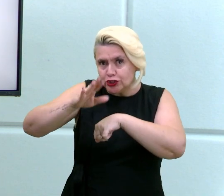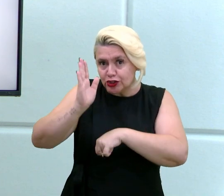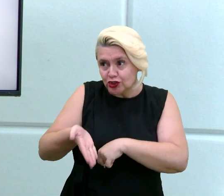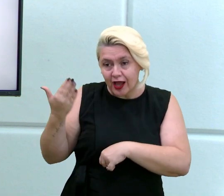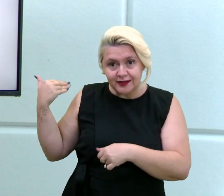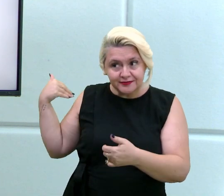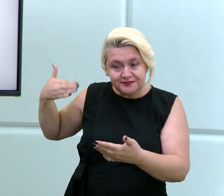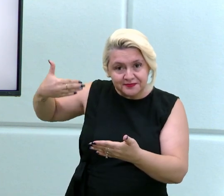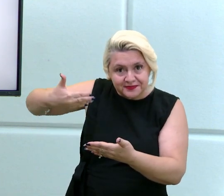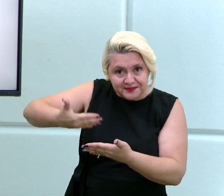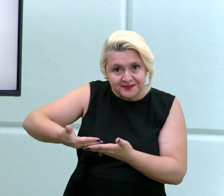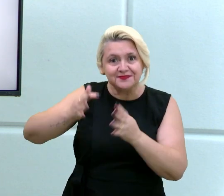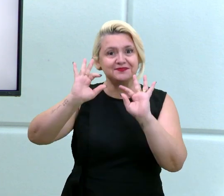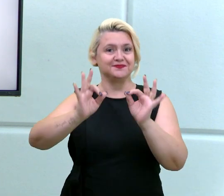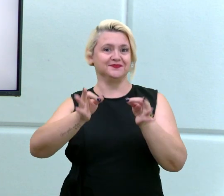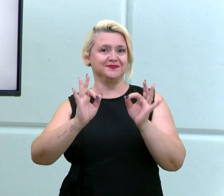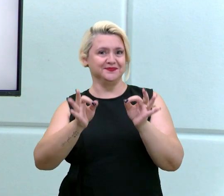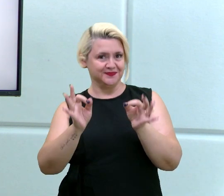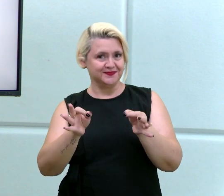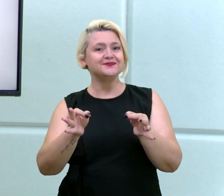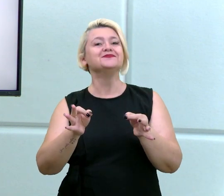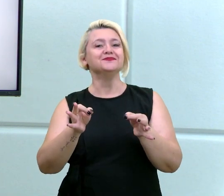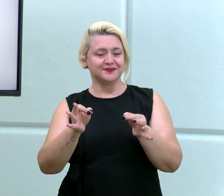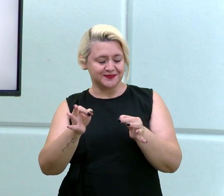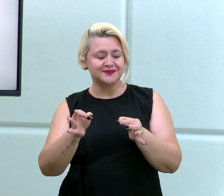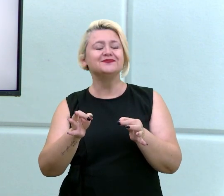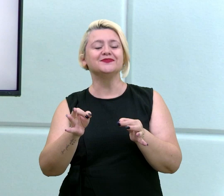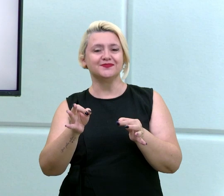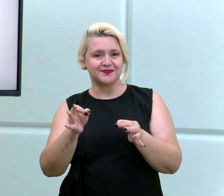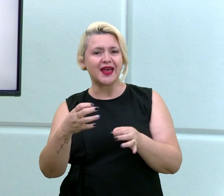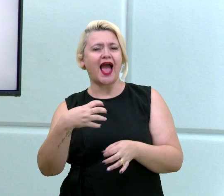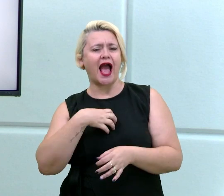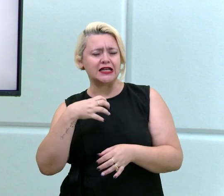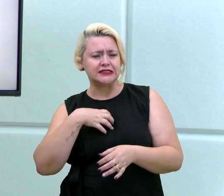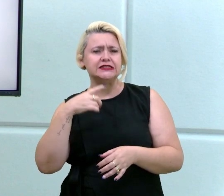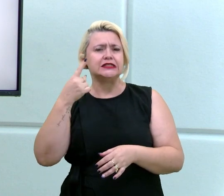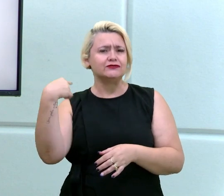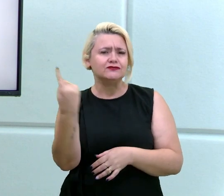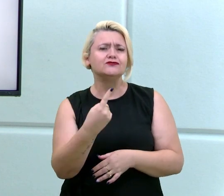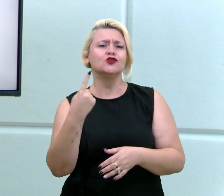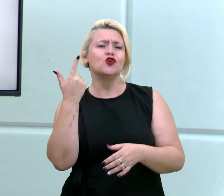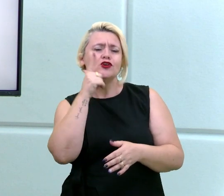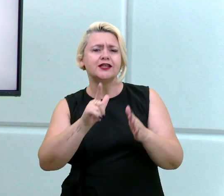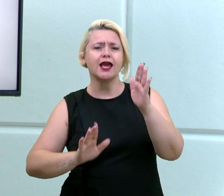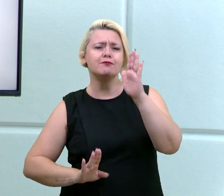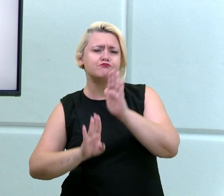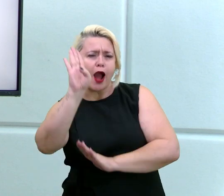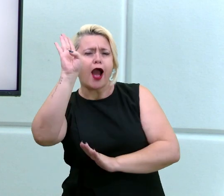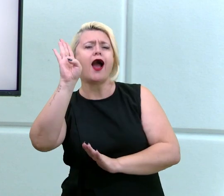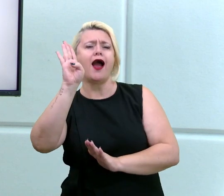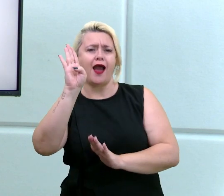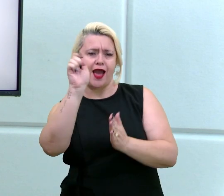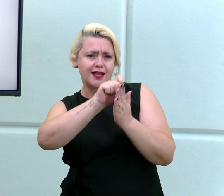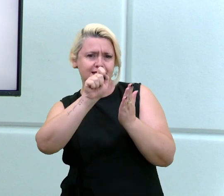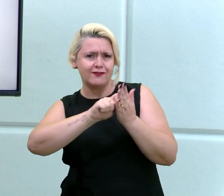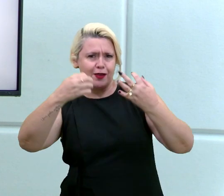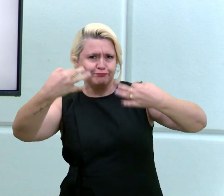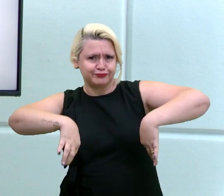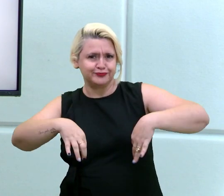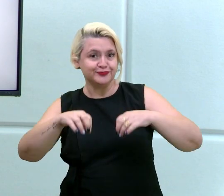É isso aí, é assim que a gente chega ao sucesso, à excelência na escrita, tá